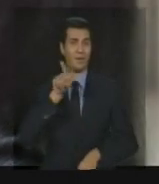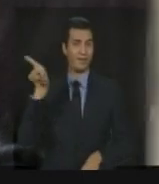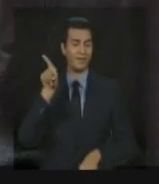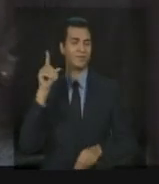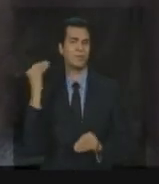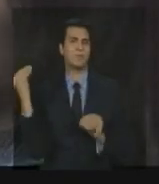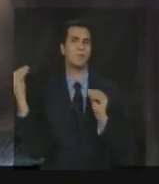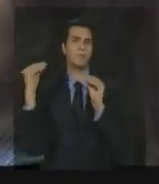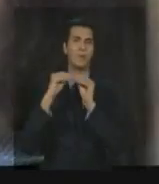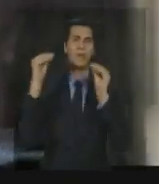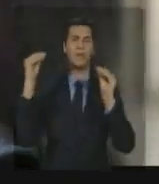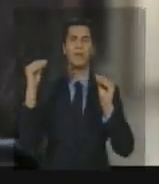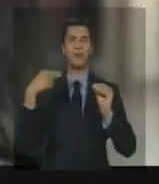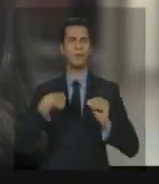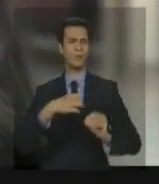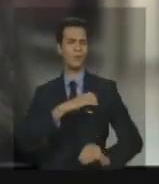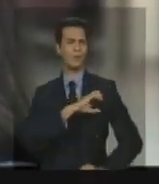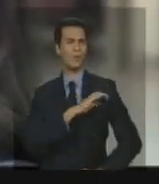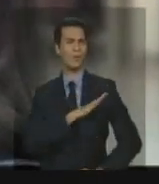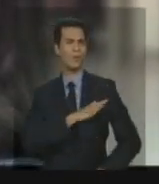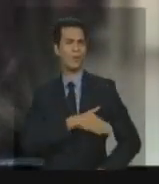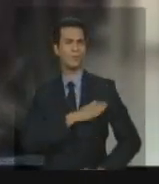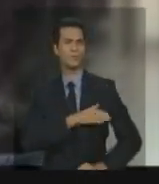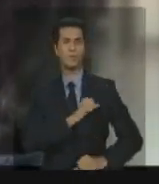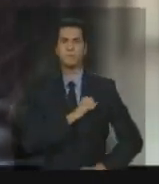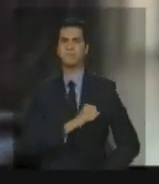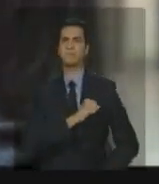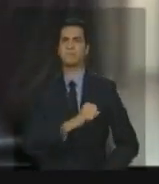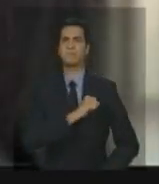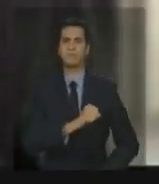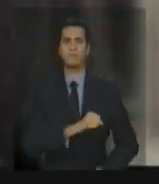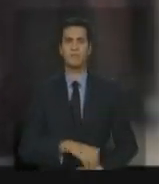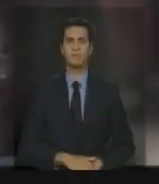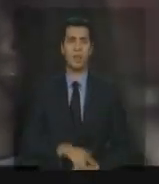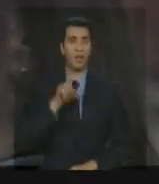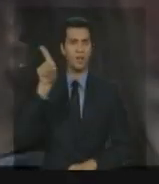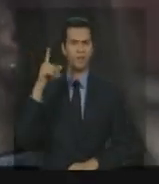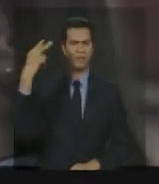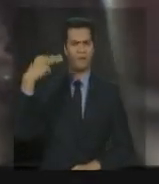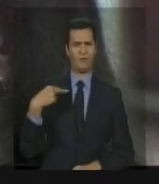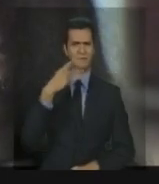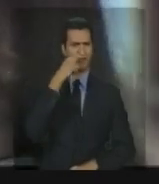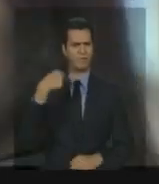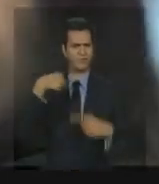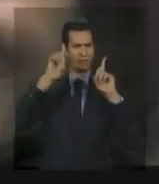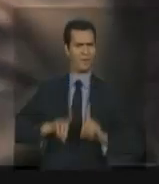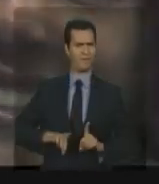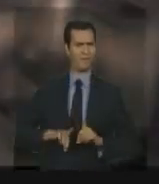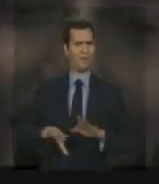Nossa, o coração disparou tanto. Ele não me vê uma mulher com deficiência.